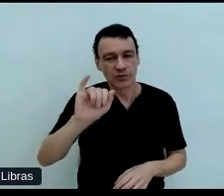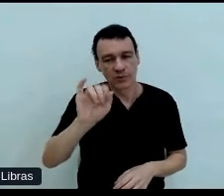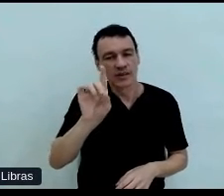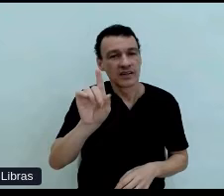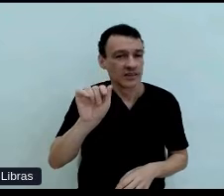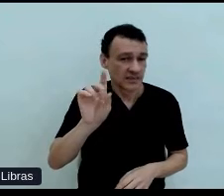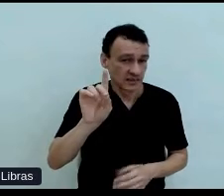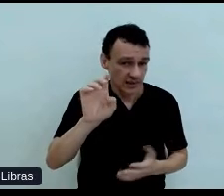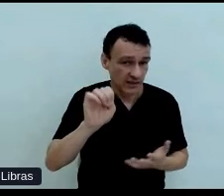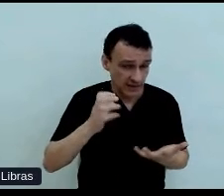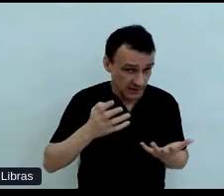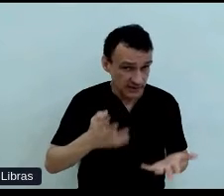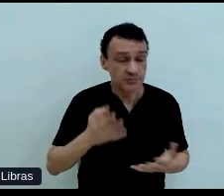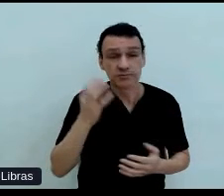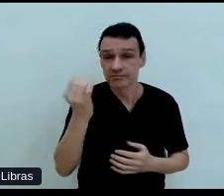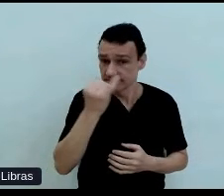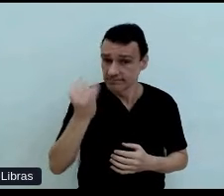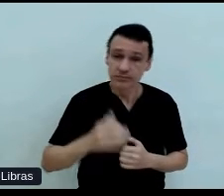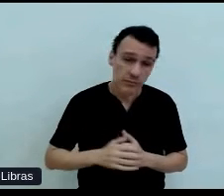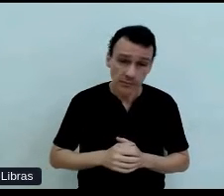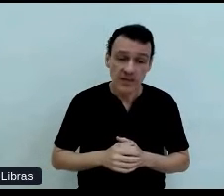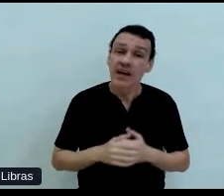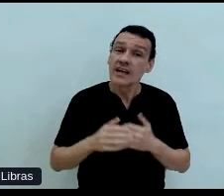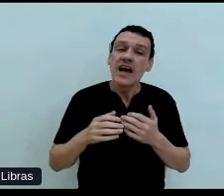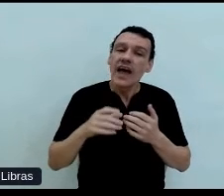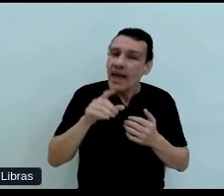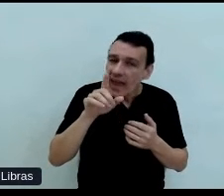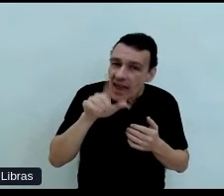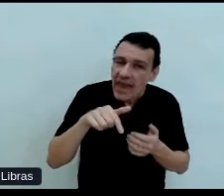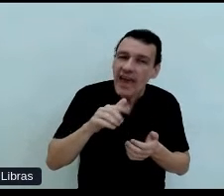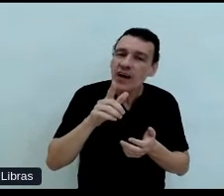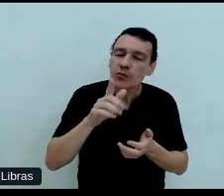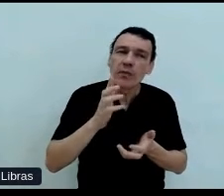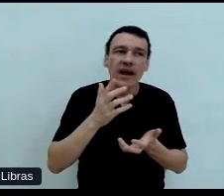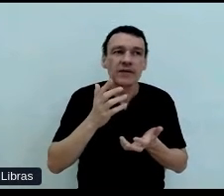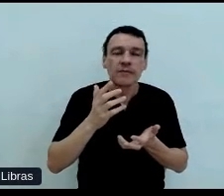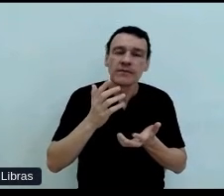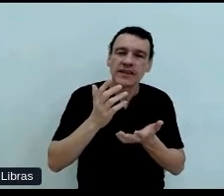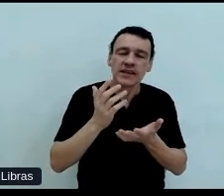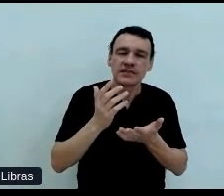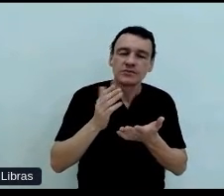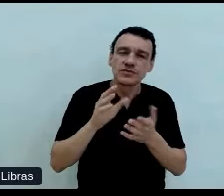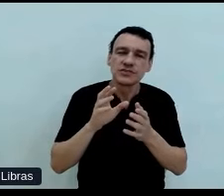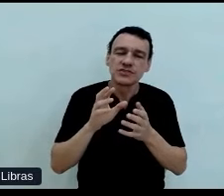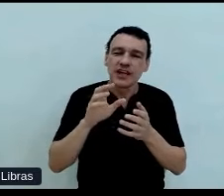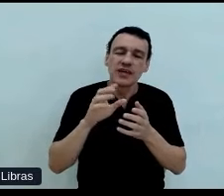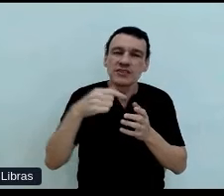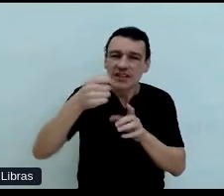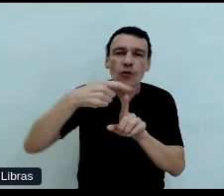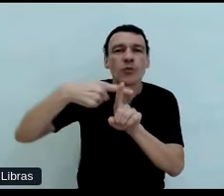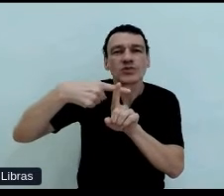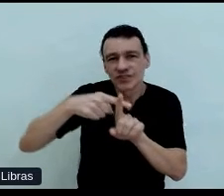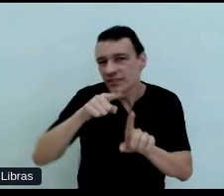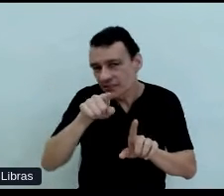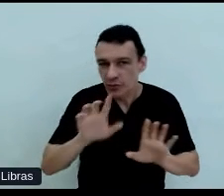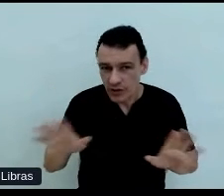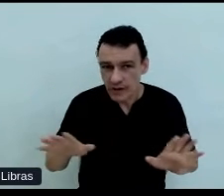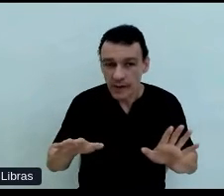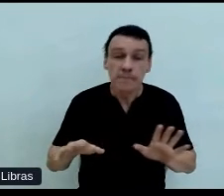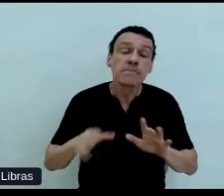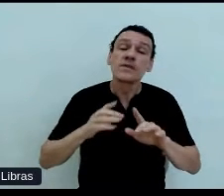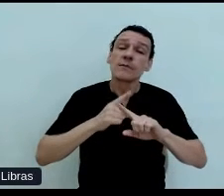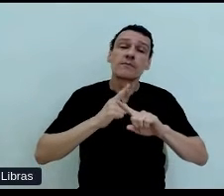cada um recebe um caixote ou nem recebe um determinado caixote, é uma situação que a gente chama